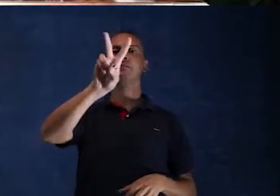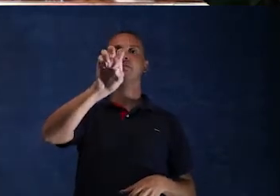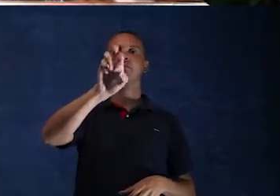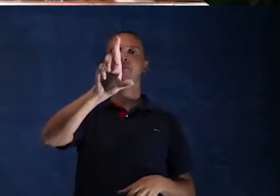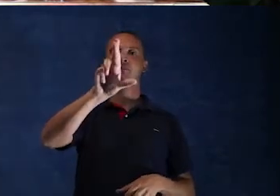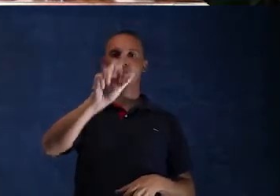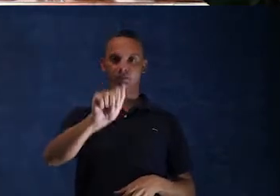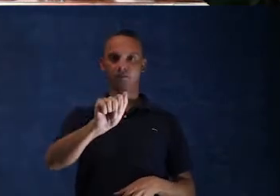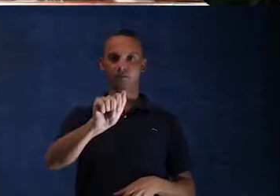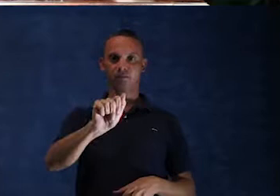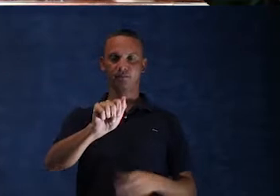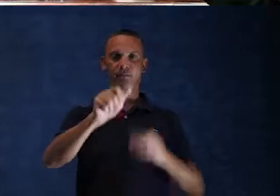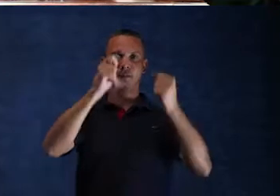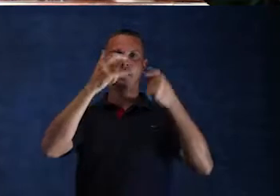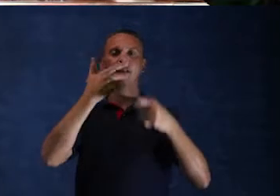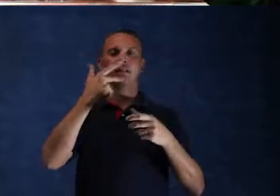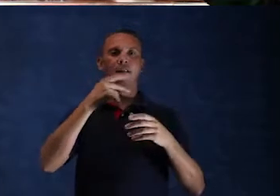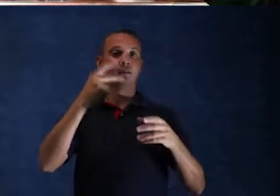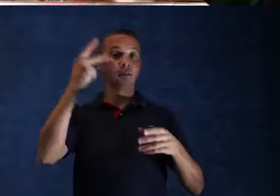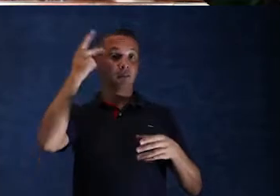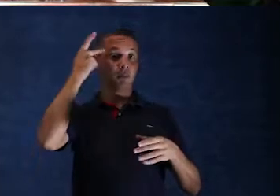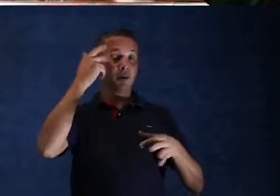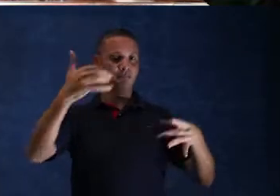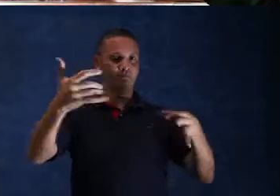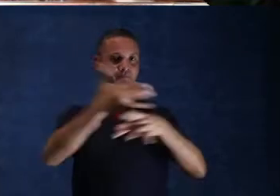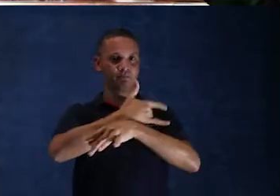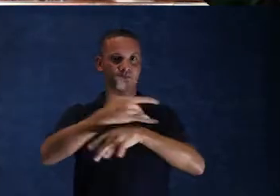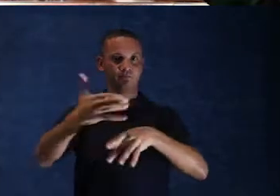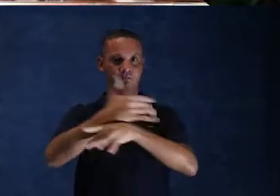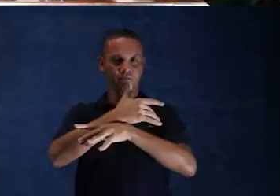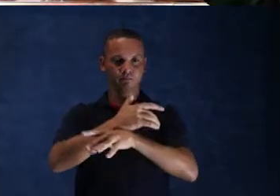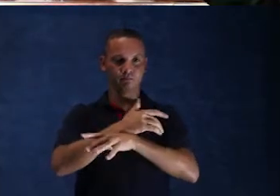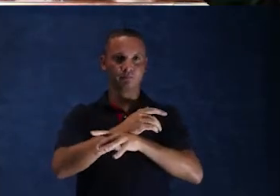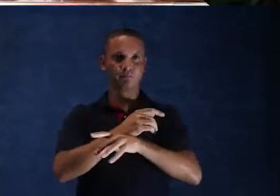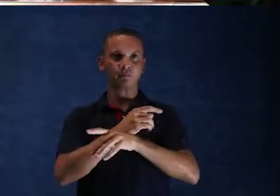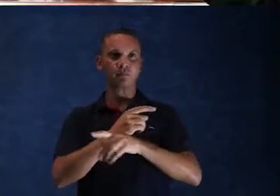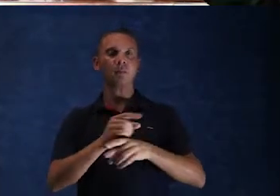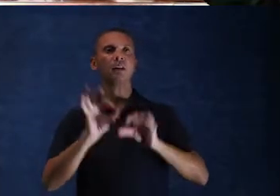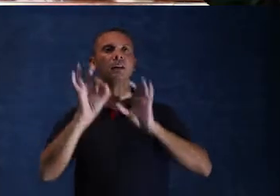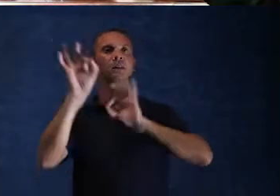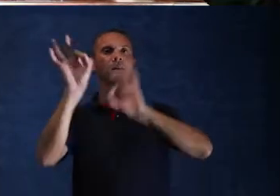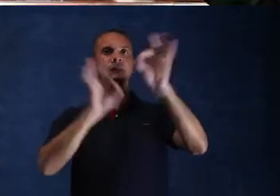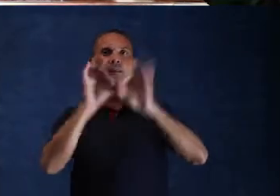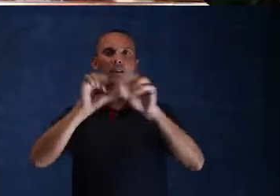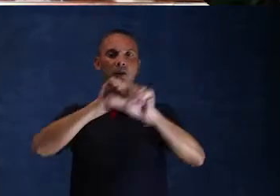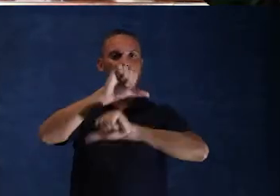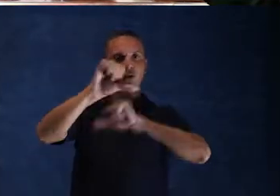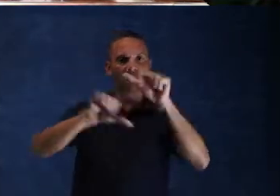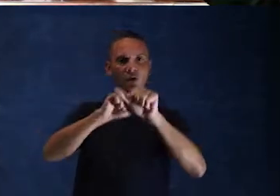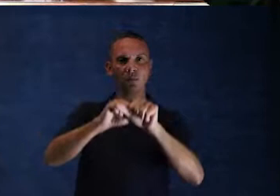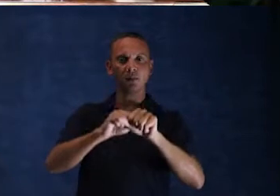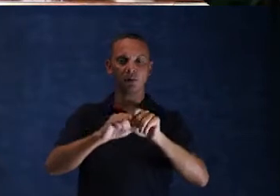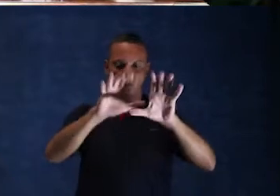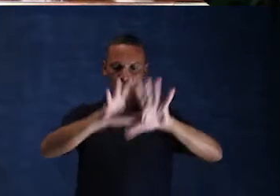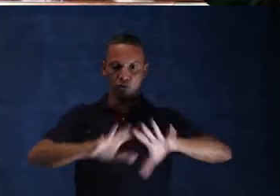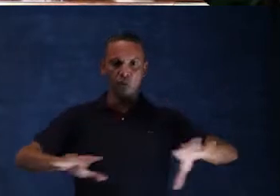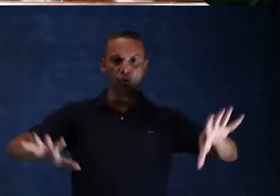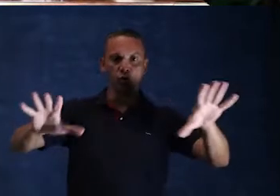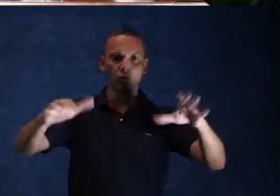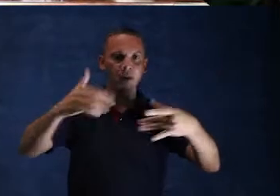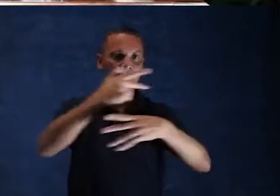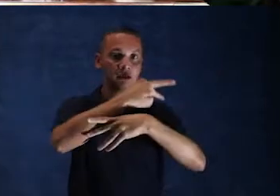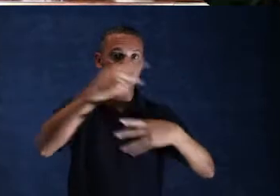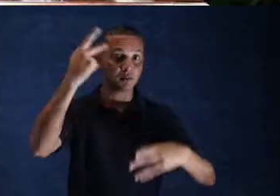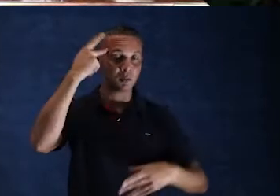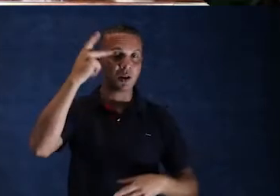ao fazer a cidade de São Paulo o cenário privilegiado de sua obra, transforma o espaço urbano em uma